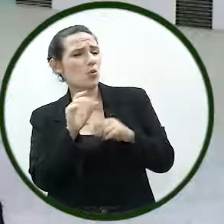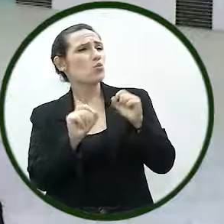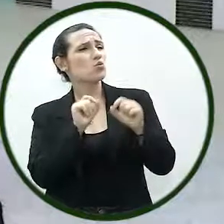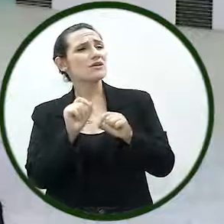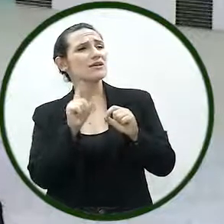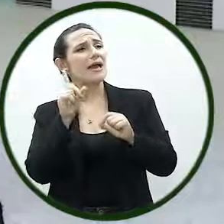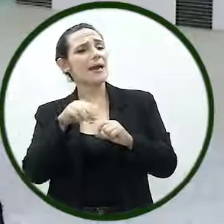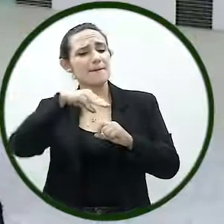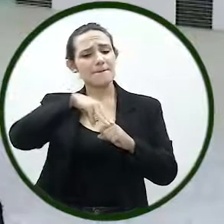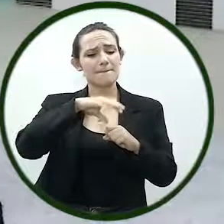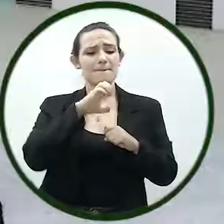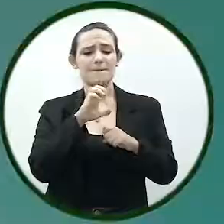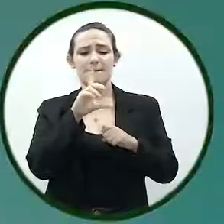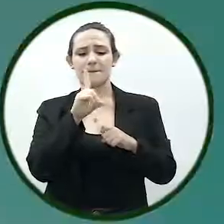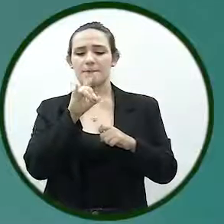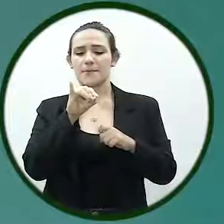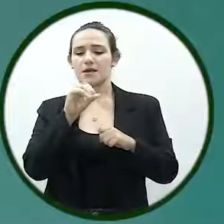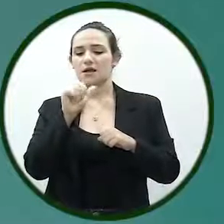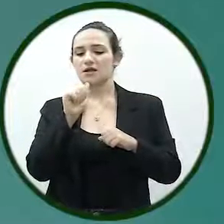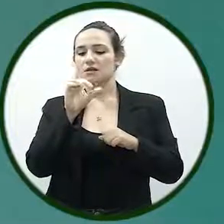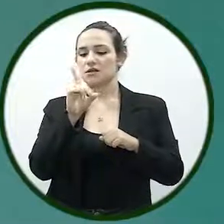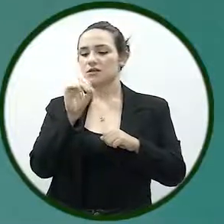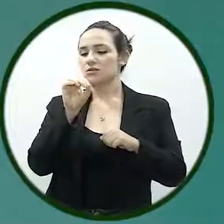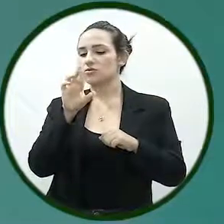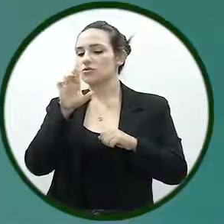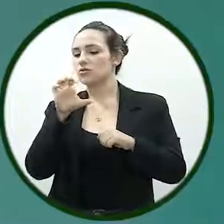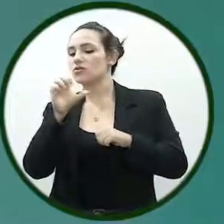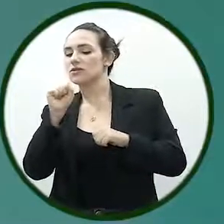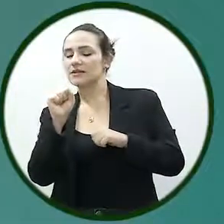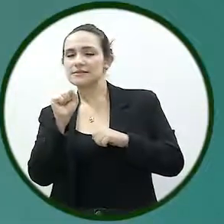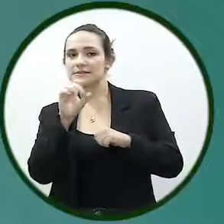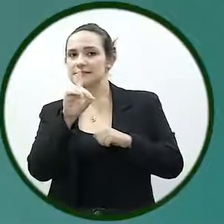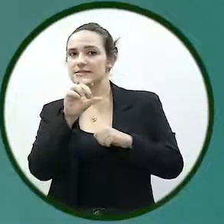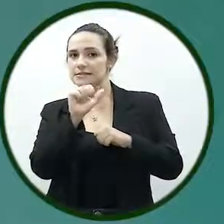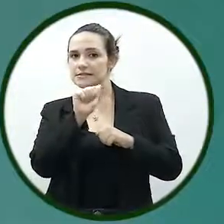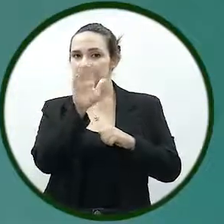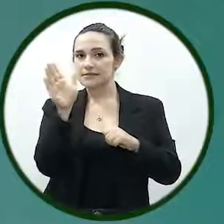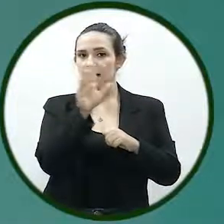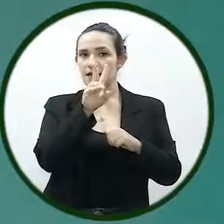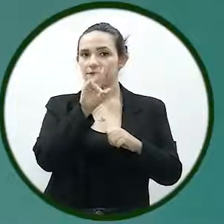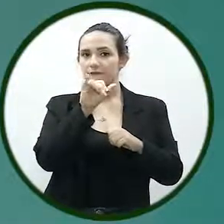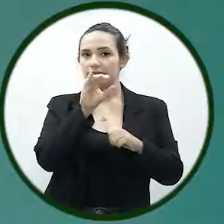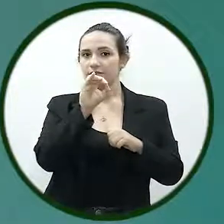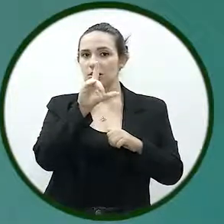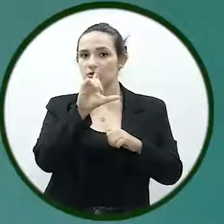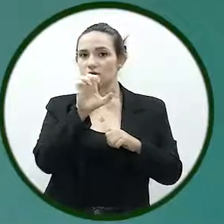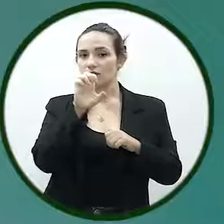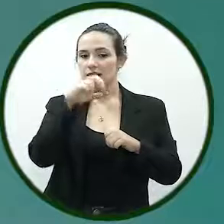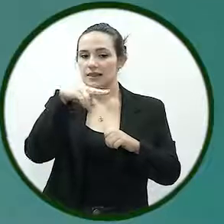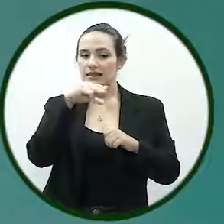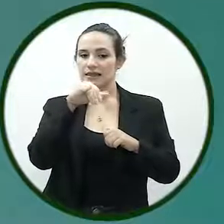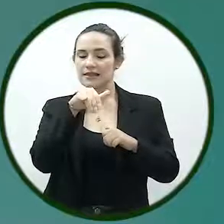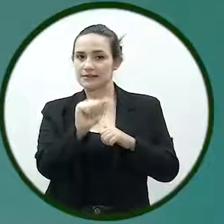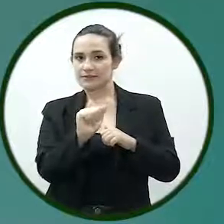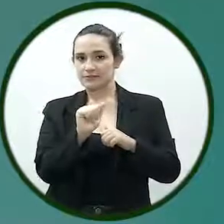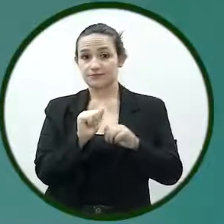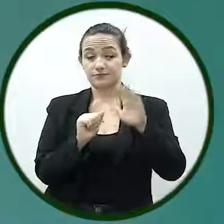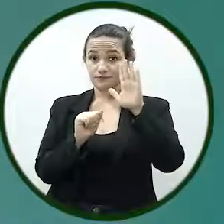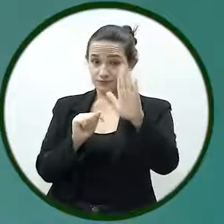para a gente o que são os mediadores? O processo de mediação é um processo